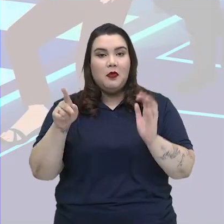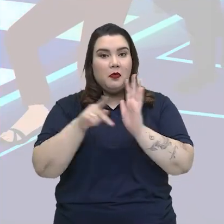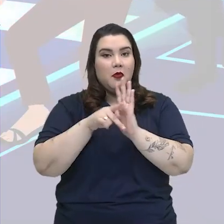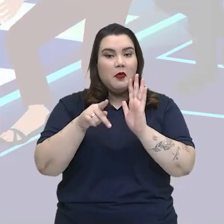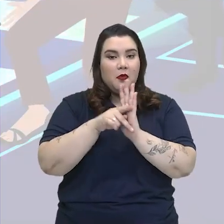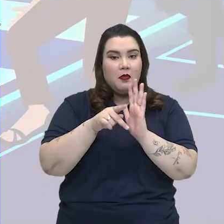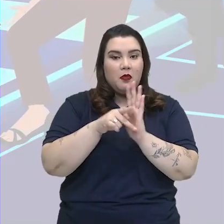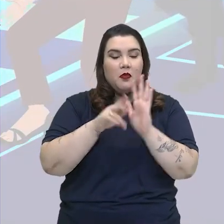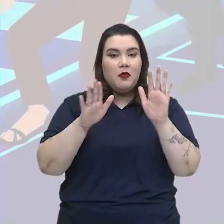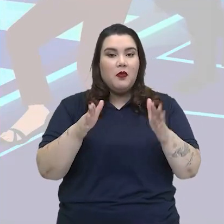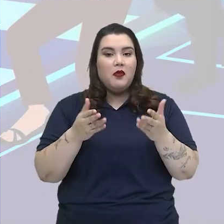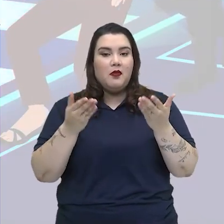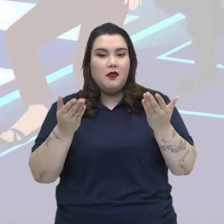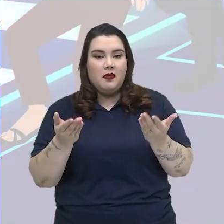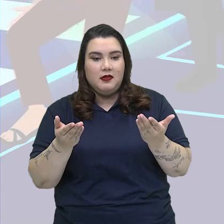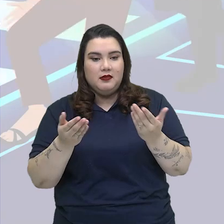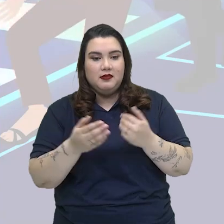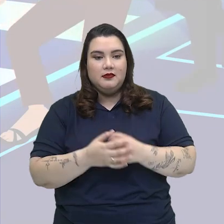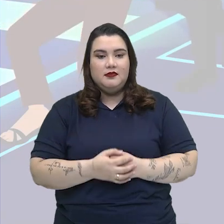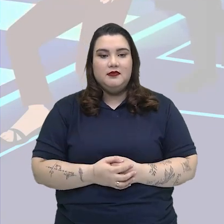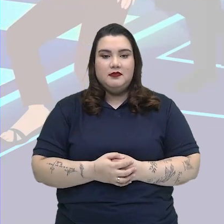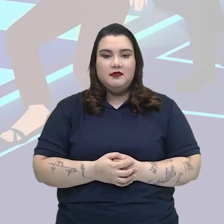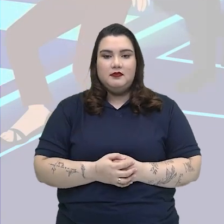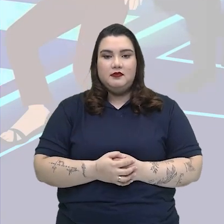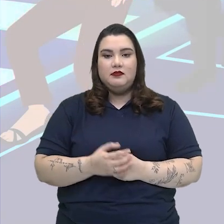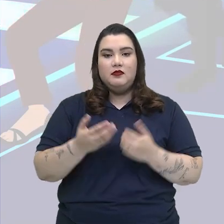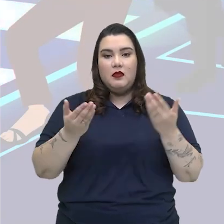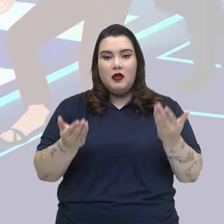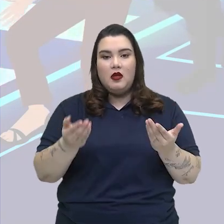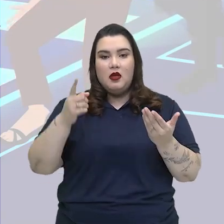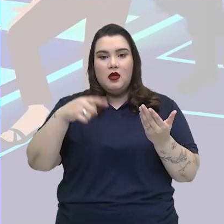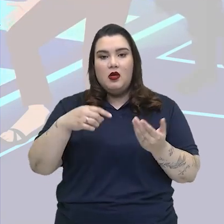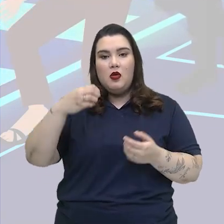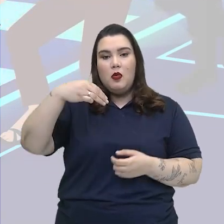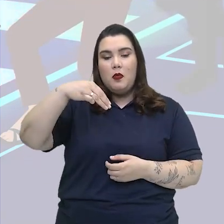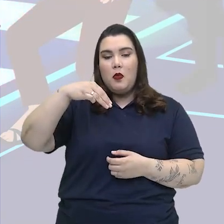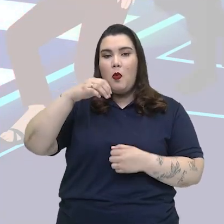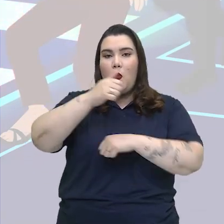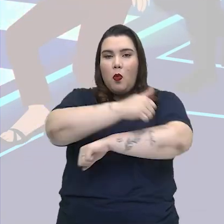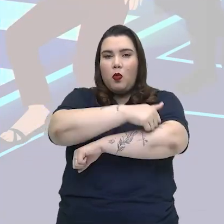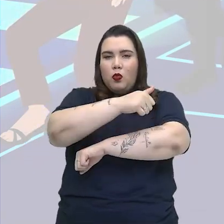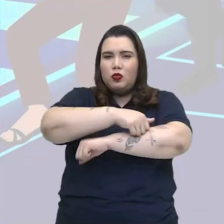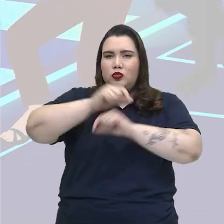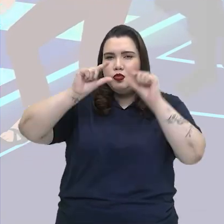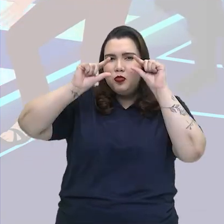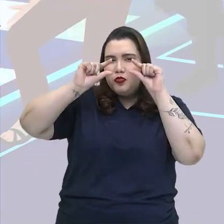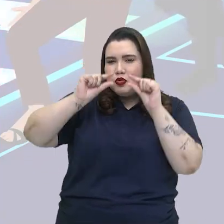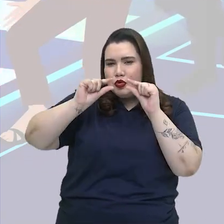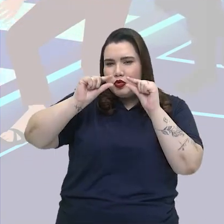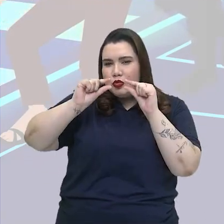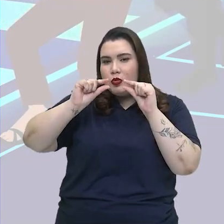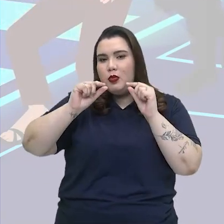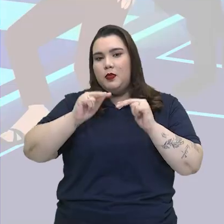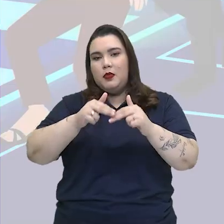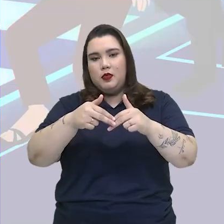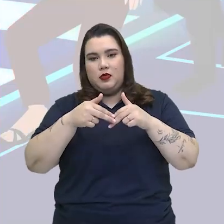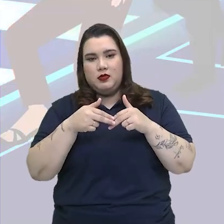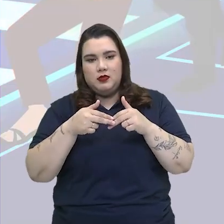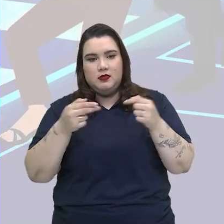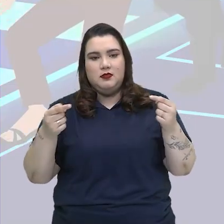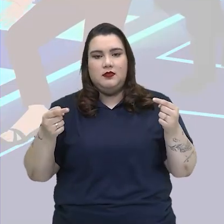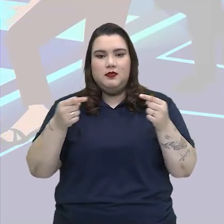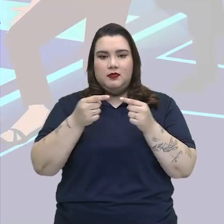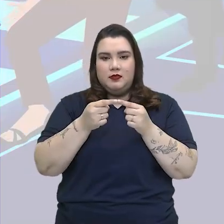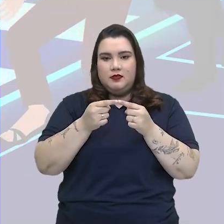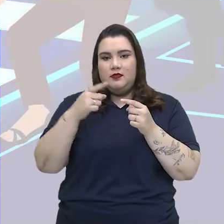ouvido. Observem aí, são os nossos menores ossos, certo? E por isso